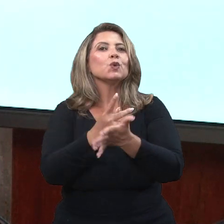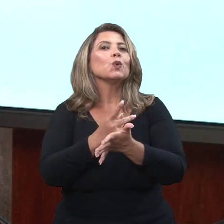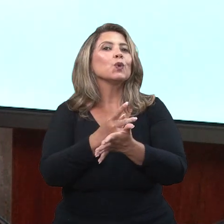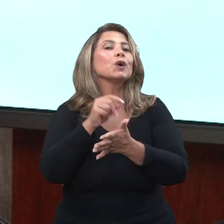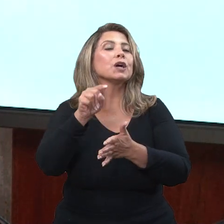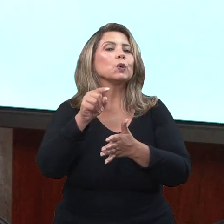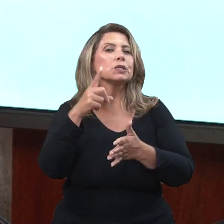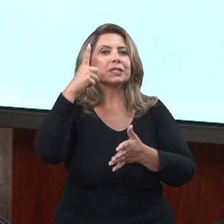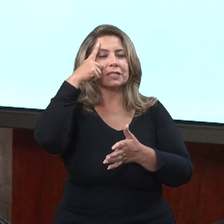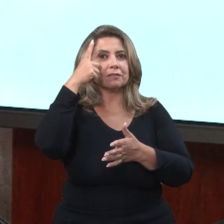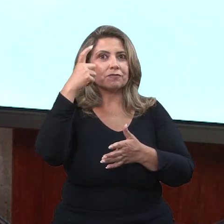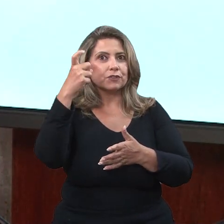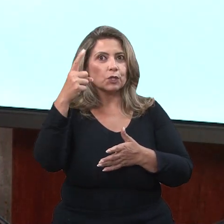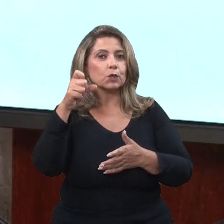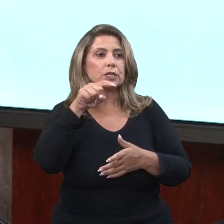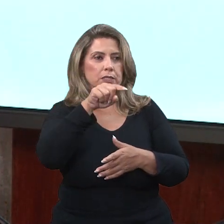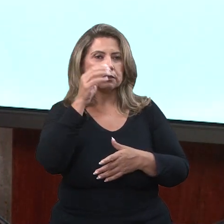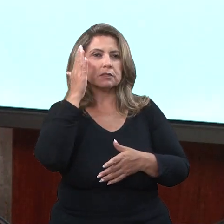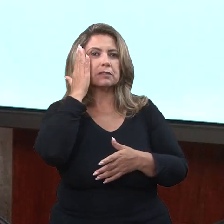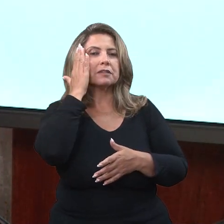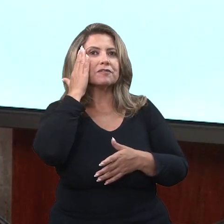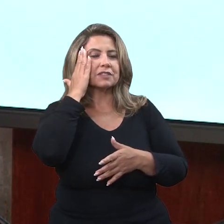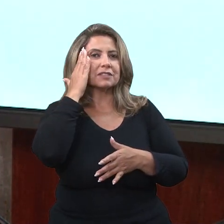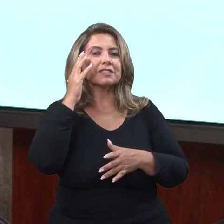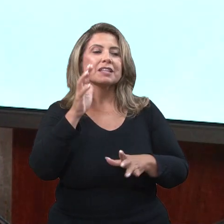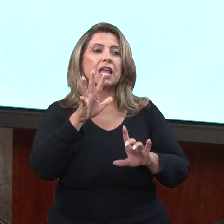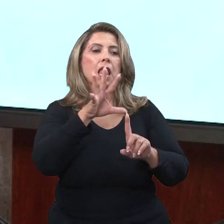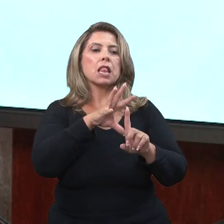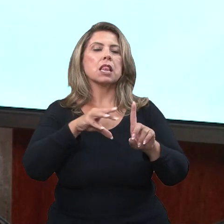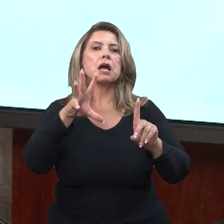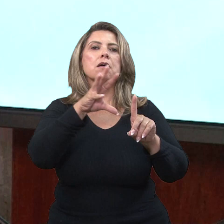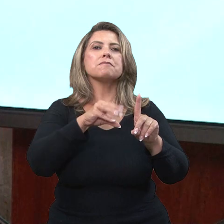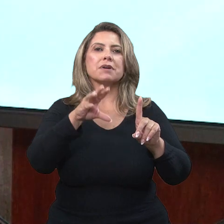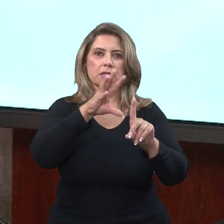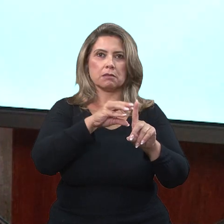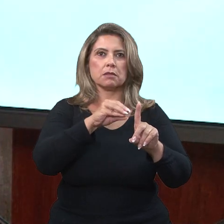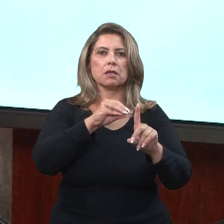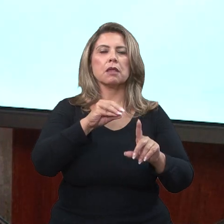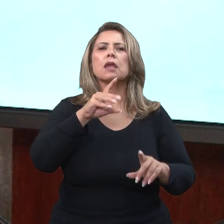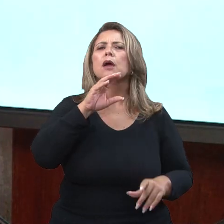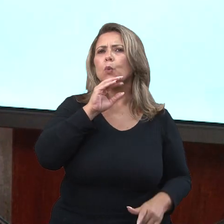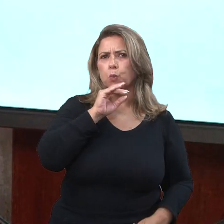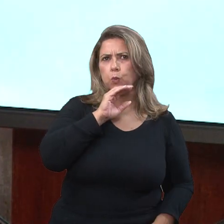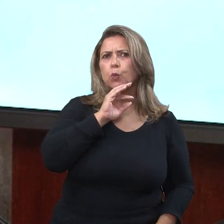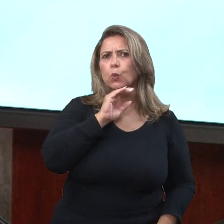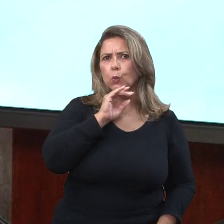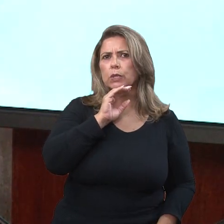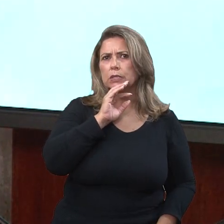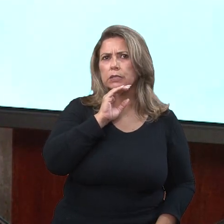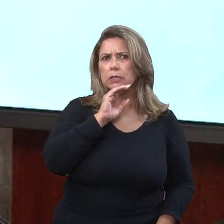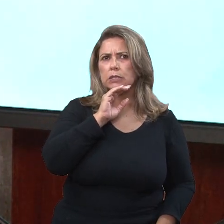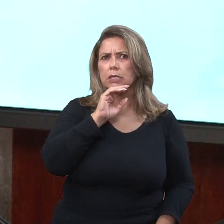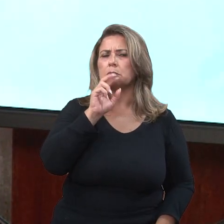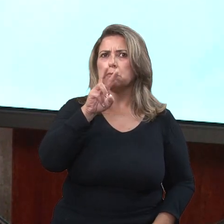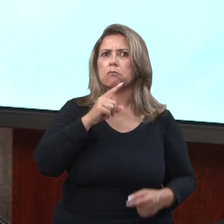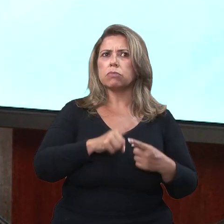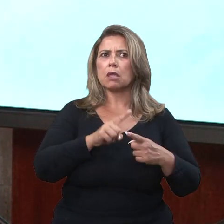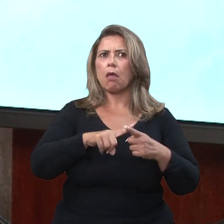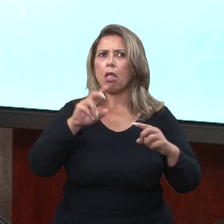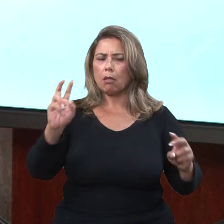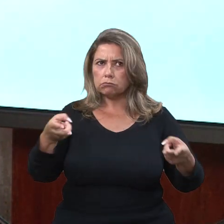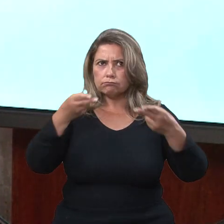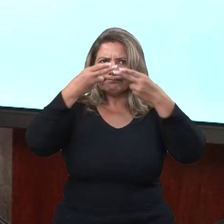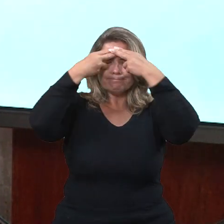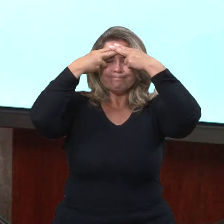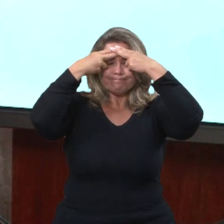de violência? Porque, assim, sofrer assédio é ruim do início para sempre. Não é do início ao fim, porque não